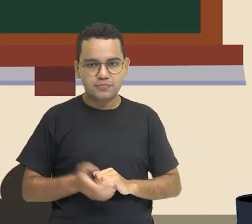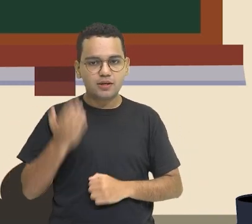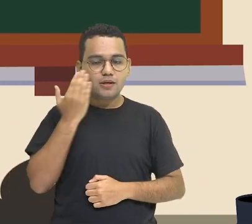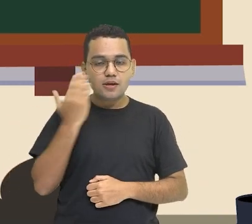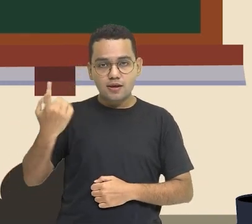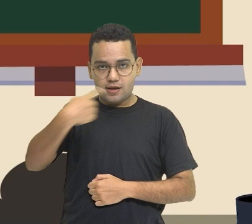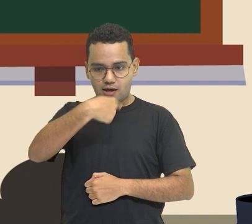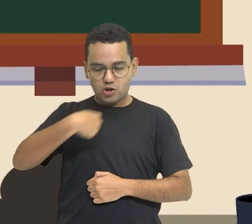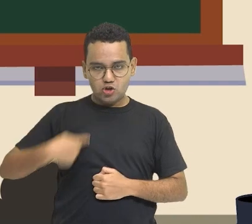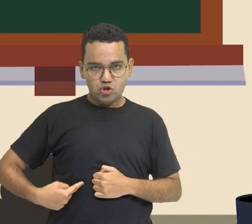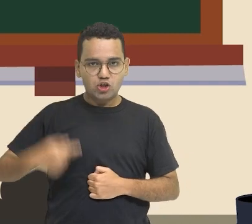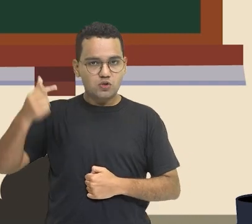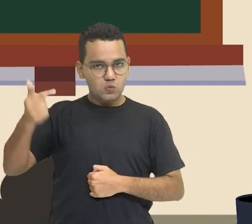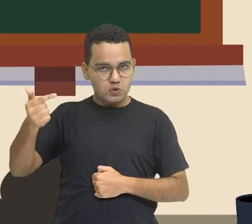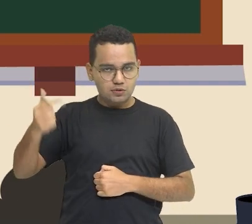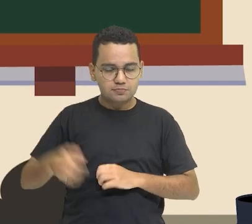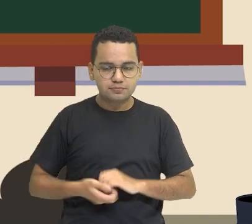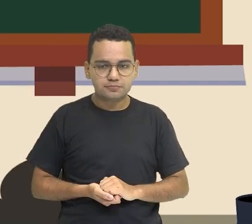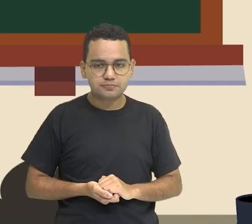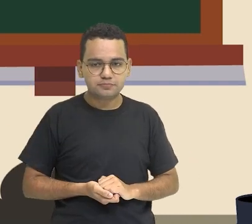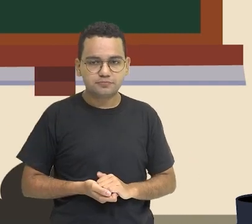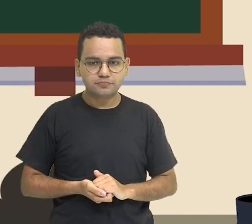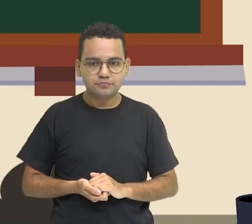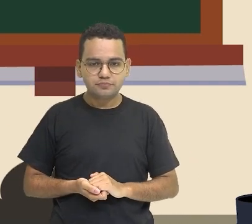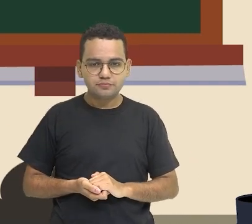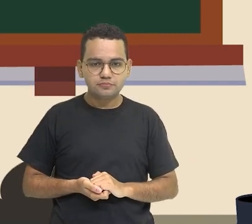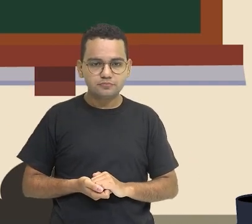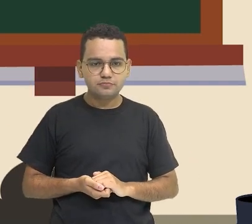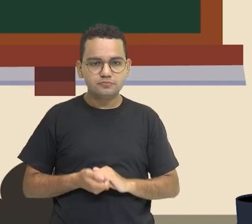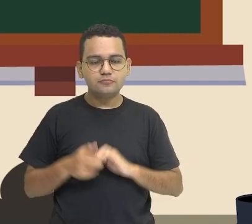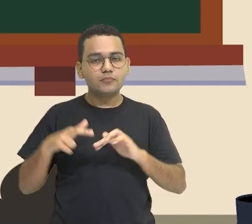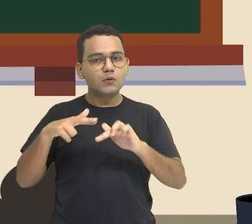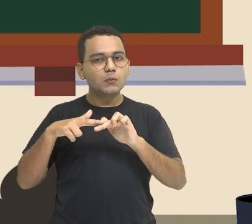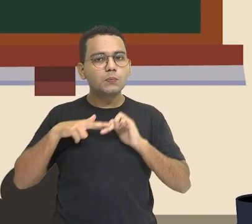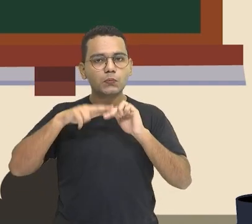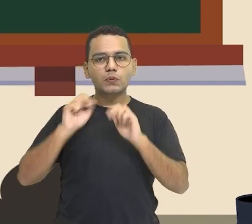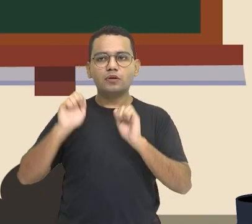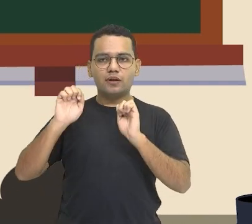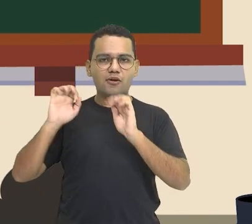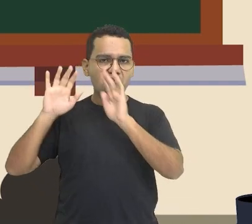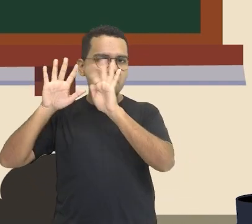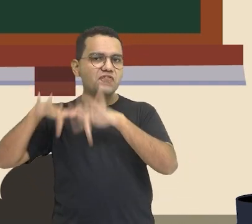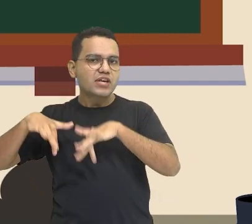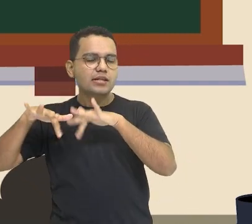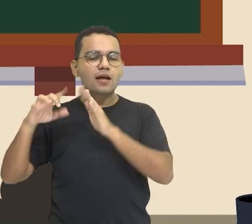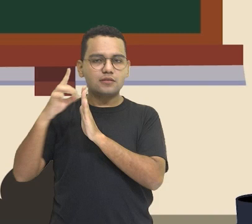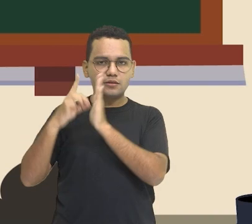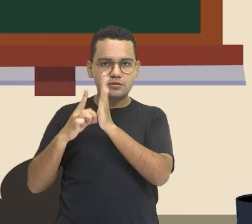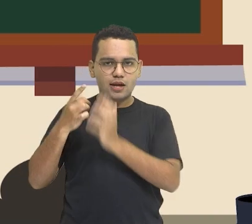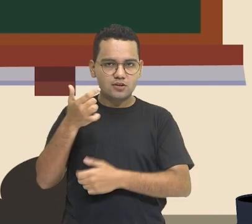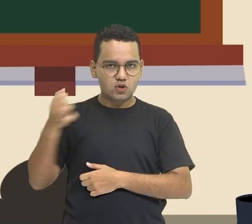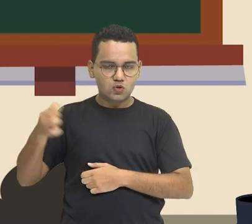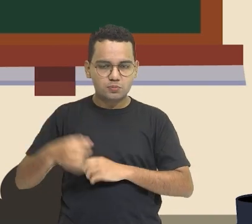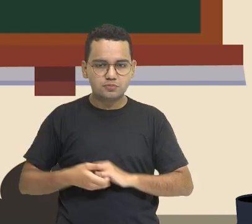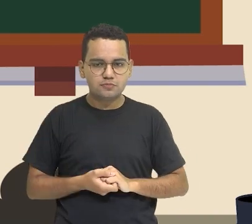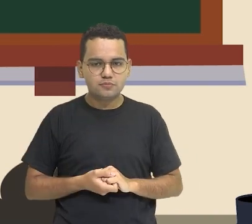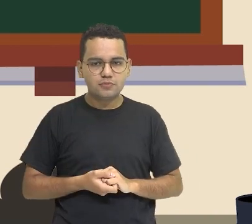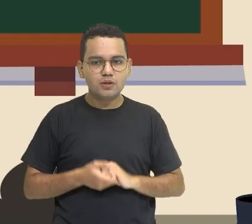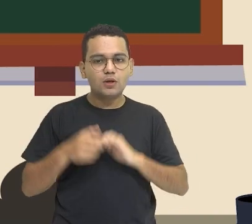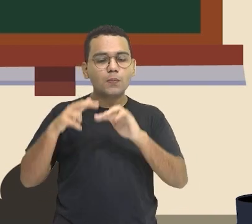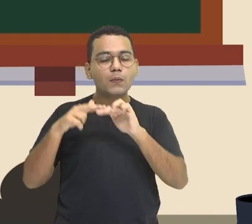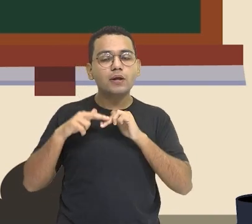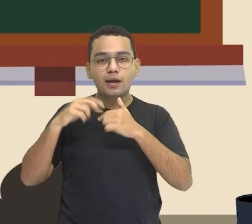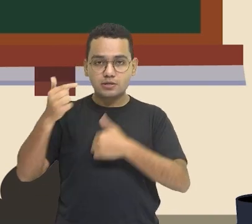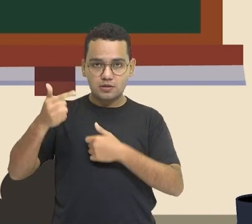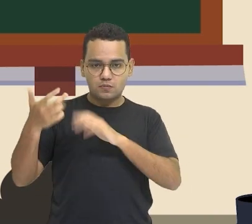em um segundo momento, sobretudo a partir do final da década de 2000. A terceira proposta é a mais